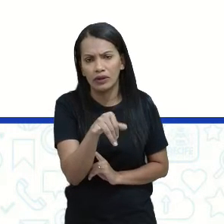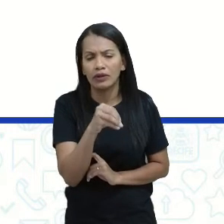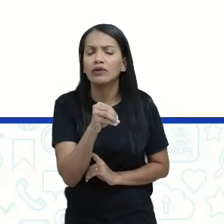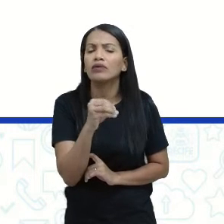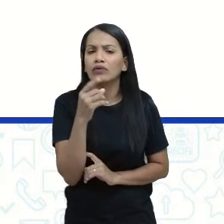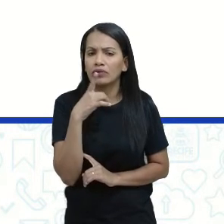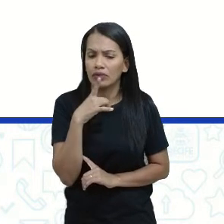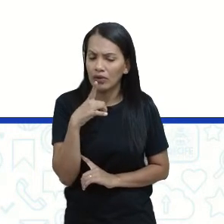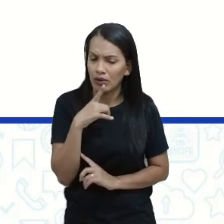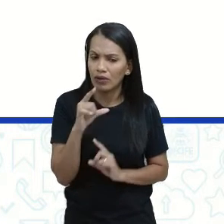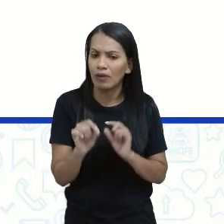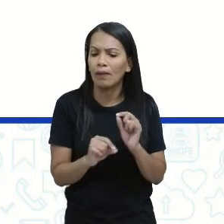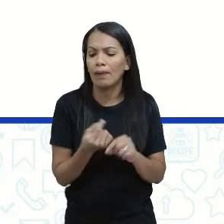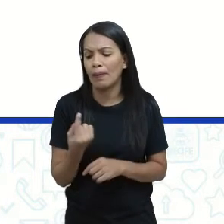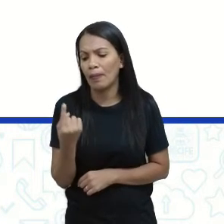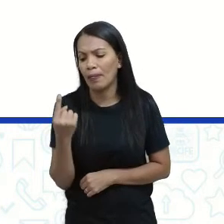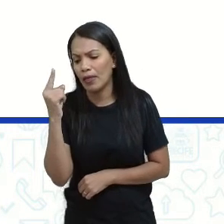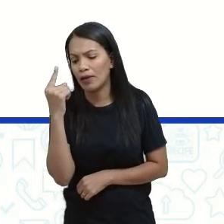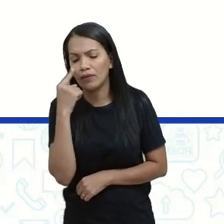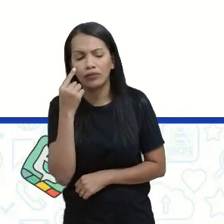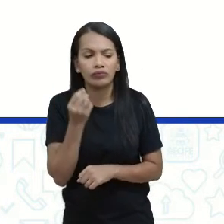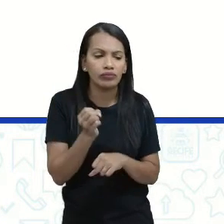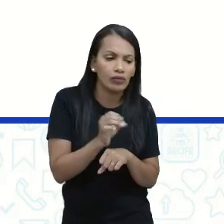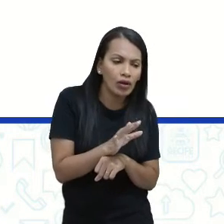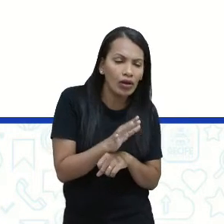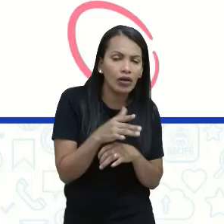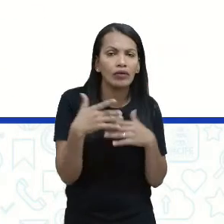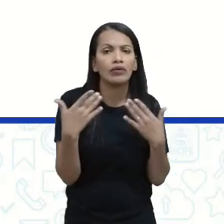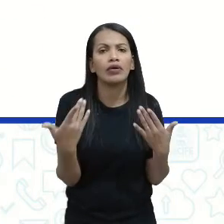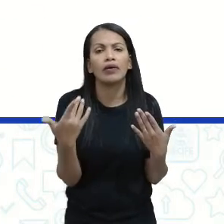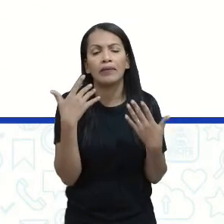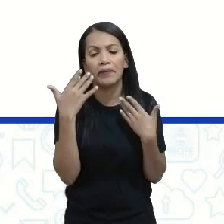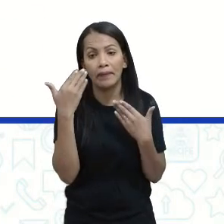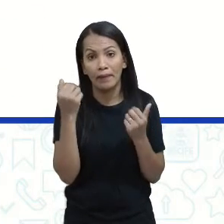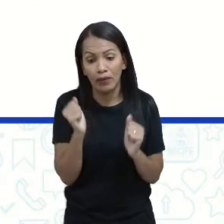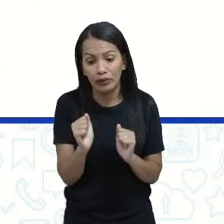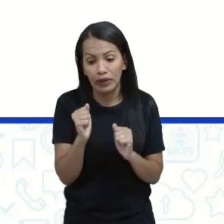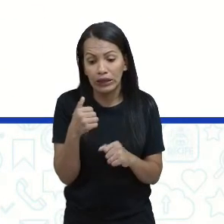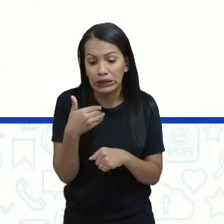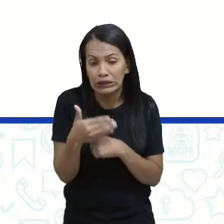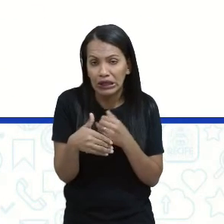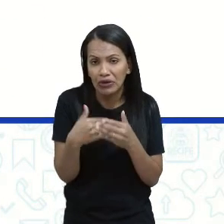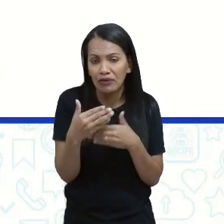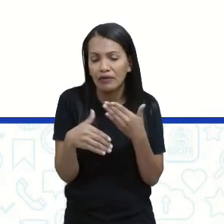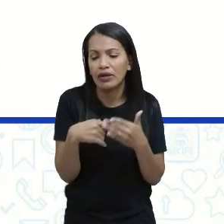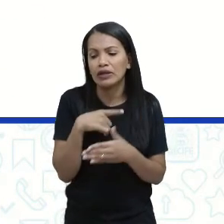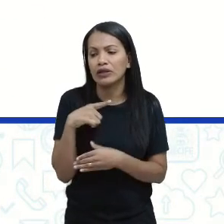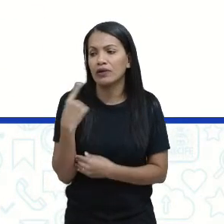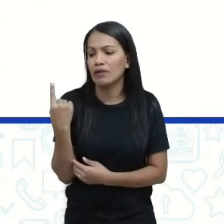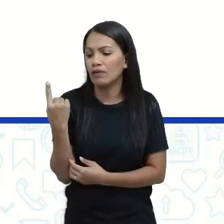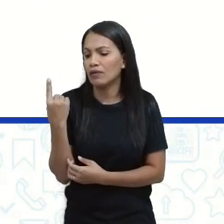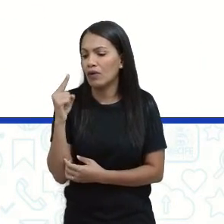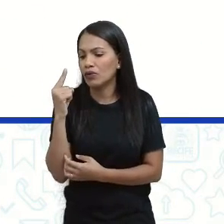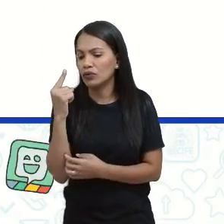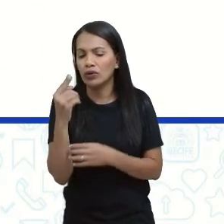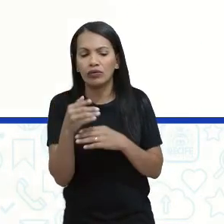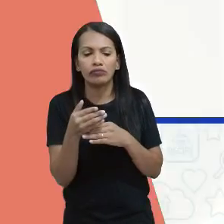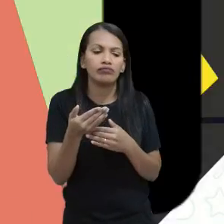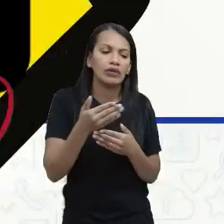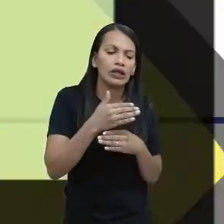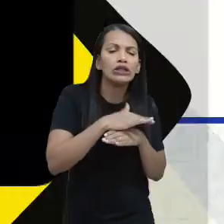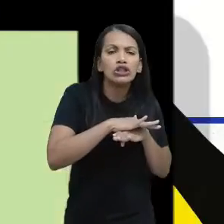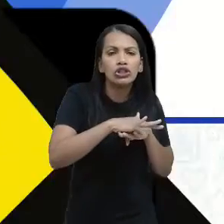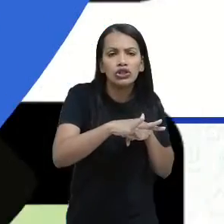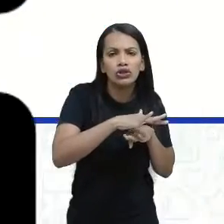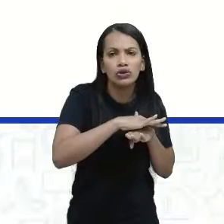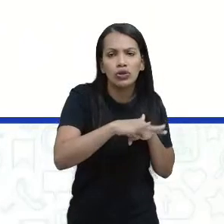delas que trabalha a altura e projeções. A gente vai em cima dela para poder desenvolver. Eu tenho altura e projeções. Se eu tenho altura